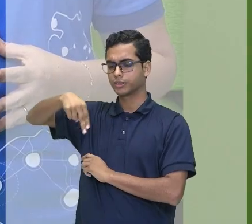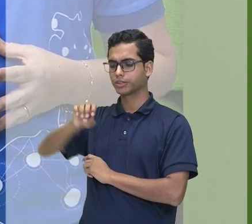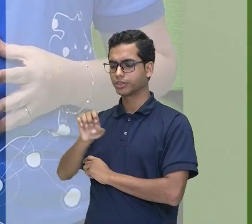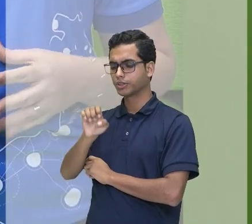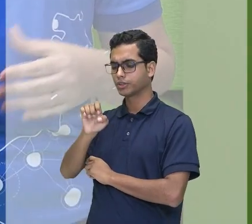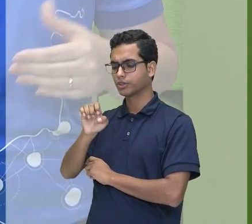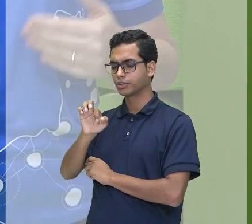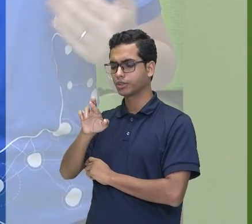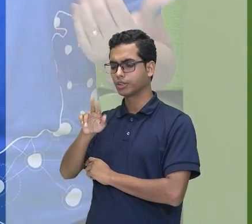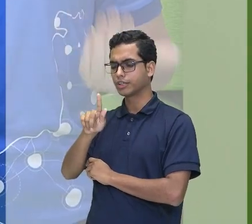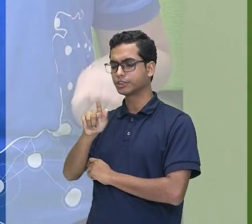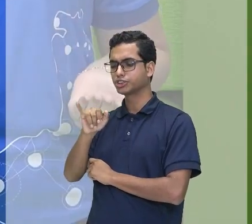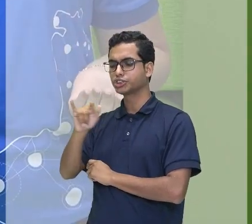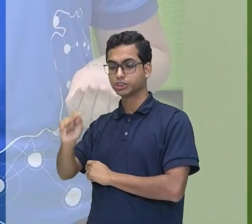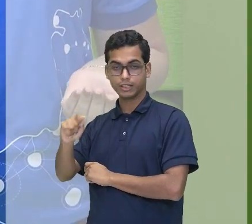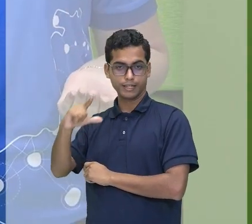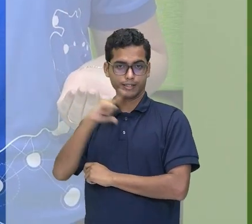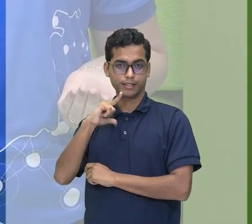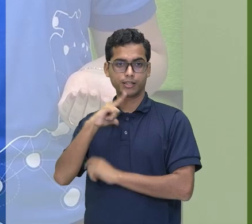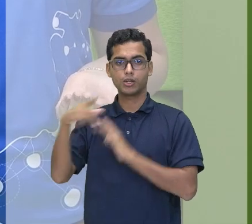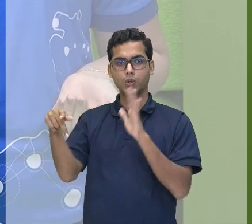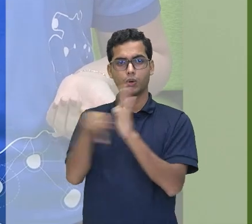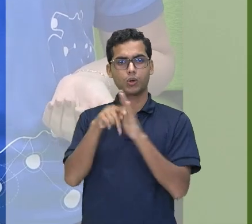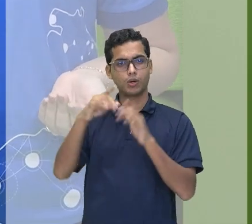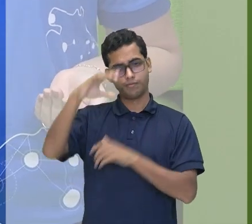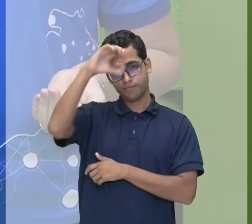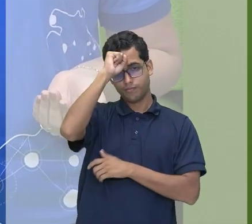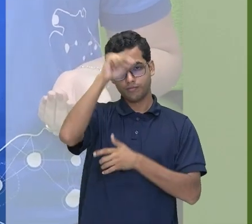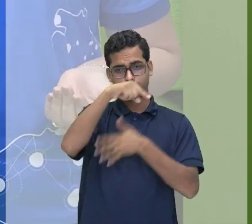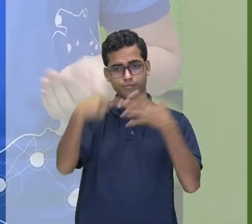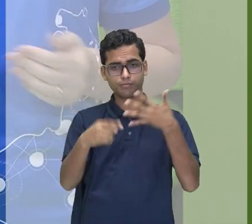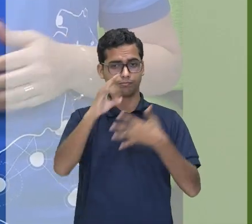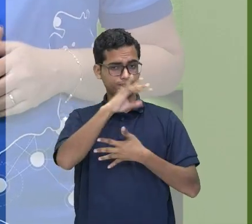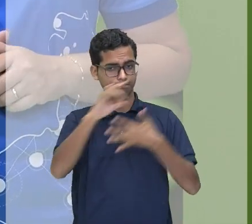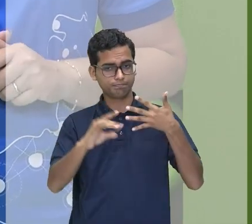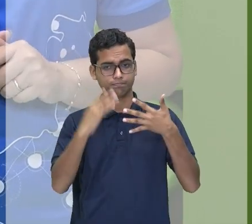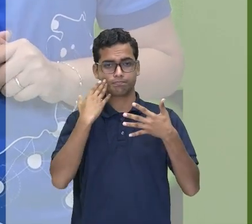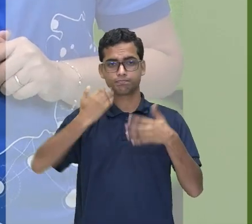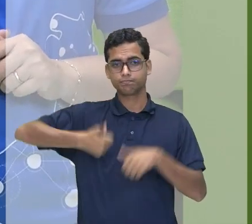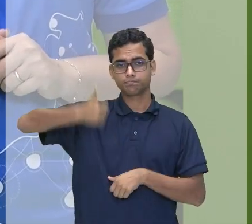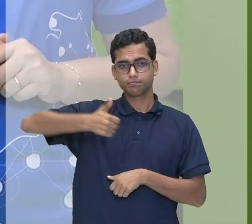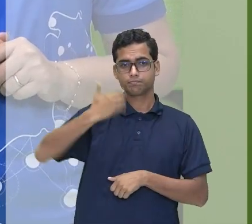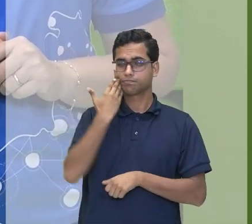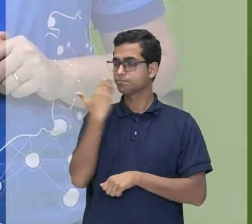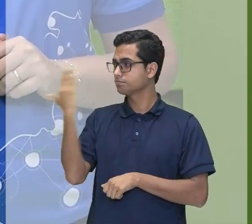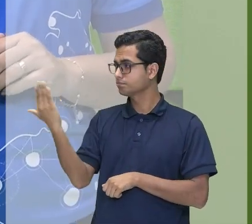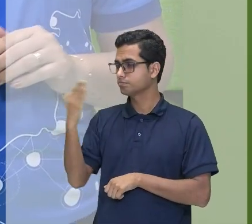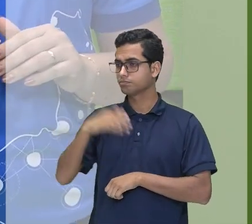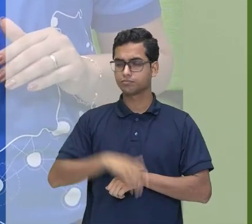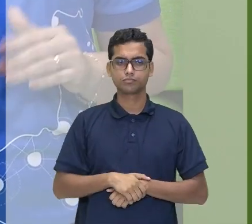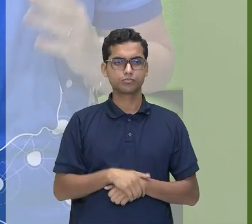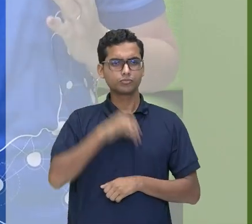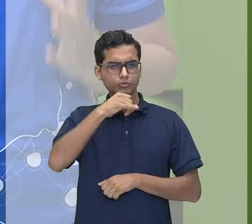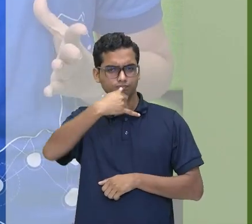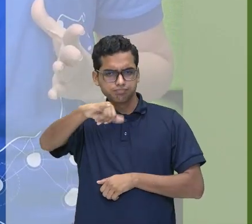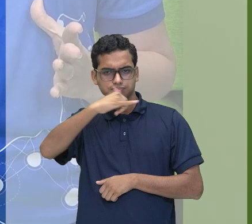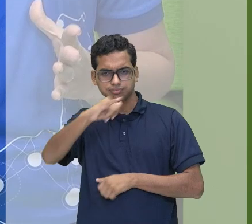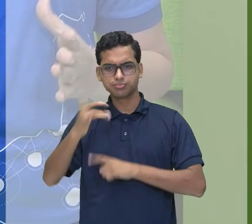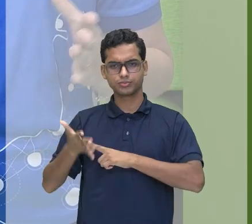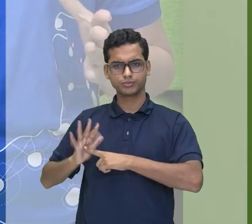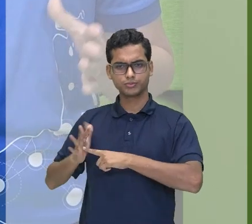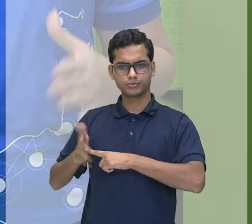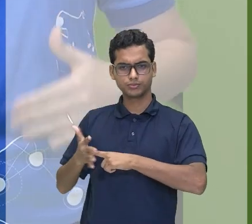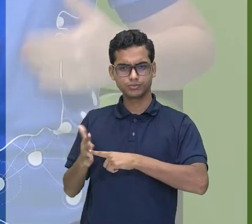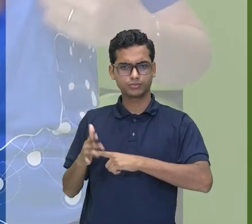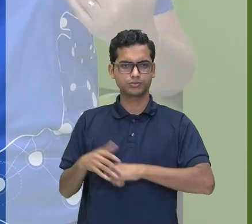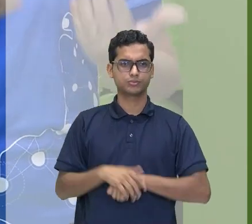vai começar aí aprendendo sobre cada um desses tipos. E a primeira aí é a energia mecânica, tá, gente? Então, observe